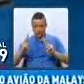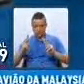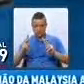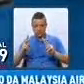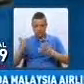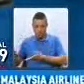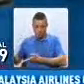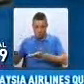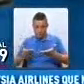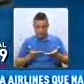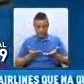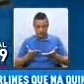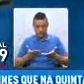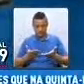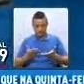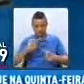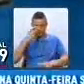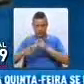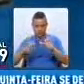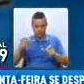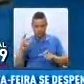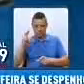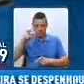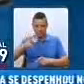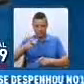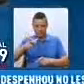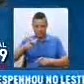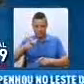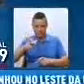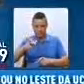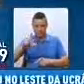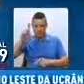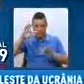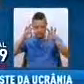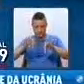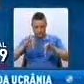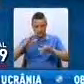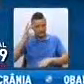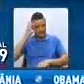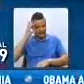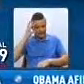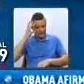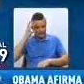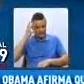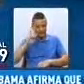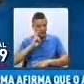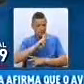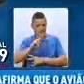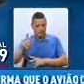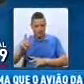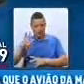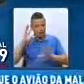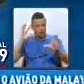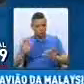é as pessoas irem passar o final da tarde de um destes dias e assistir aos nossos concertos que